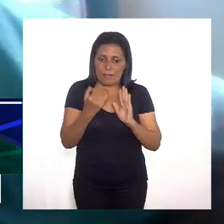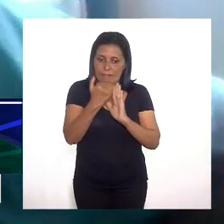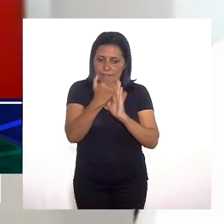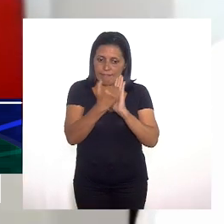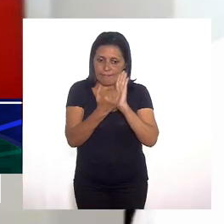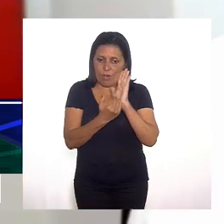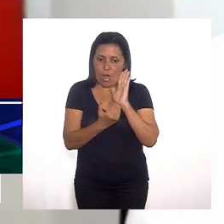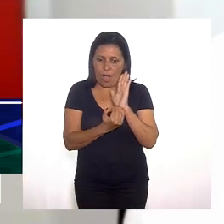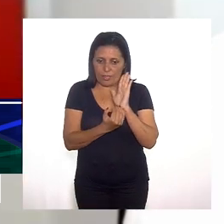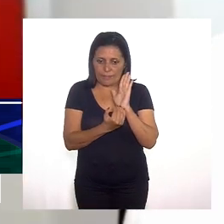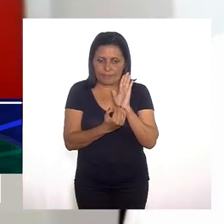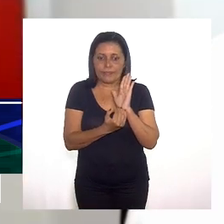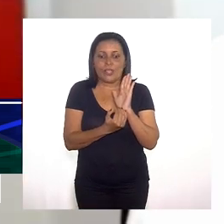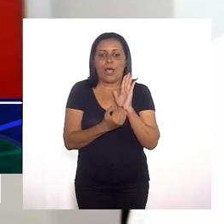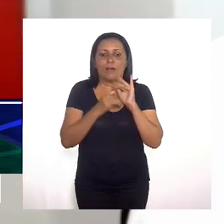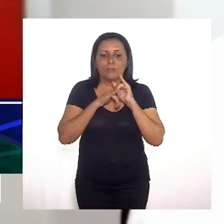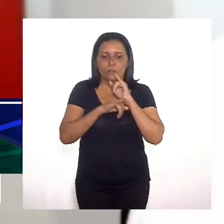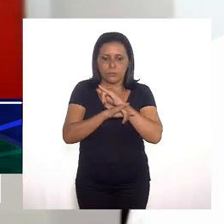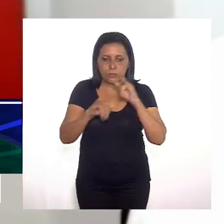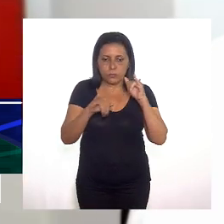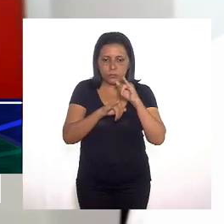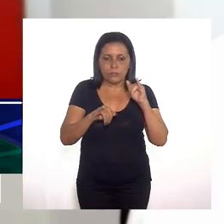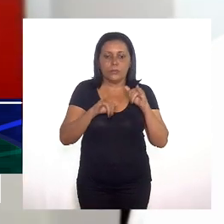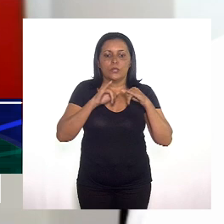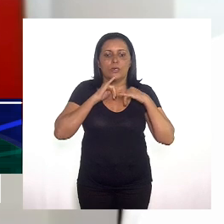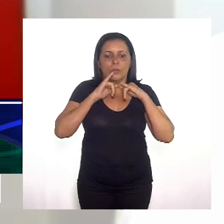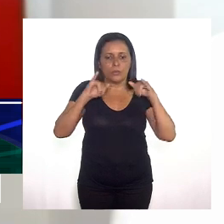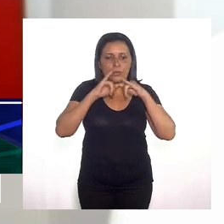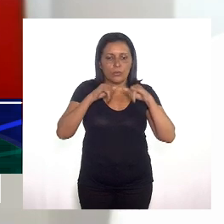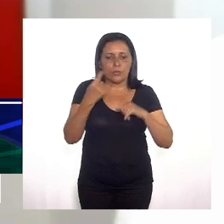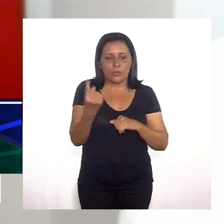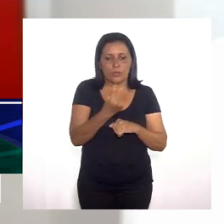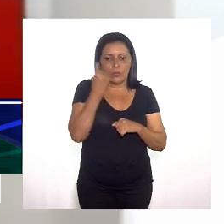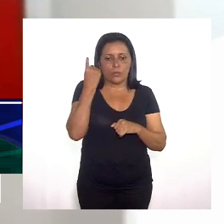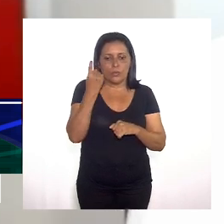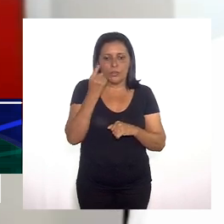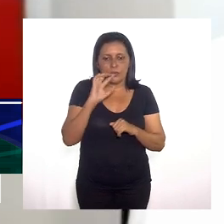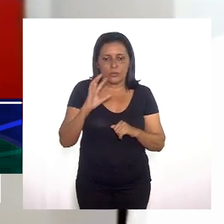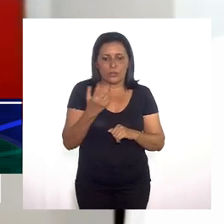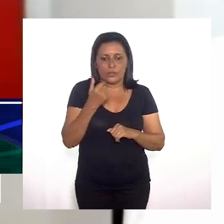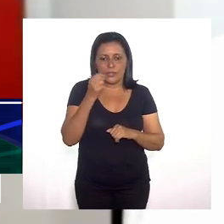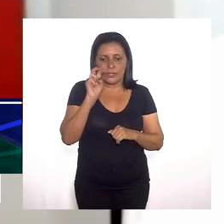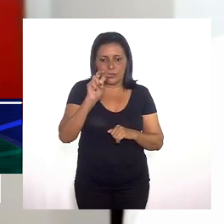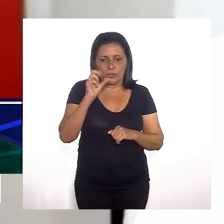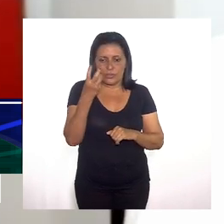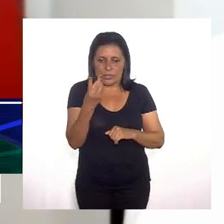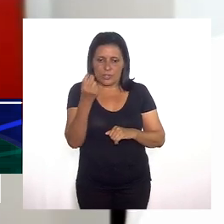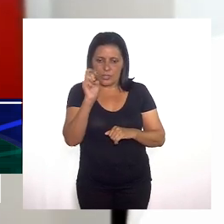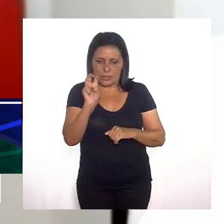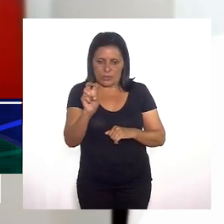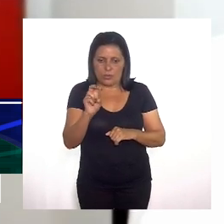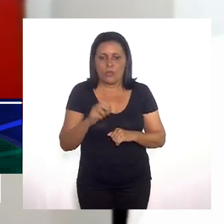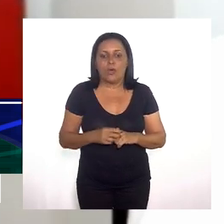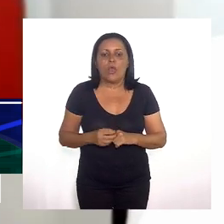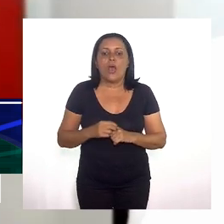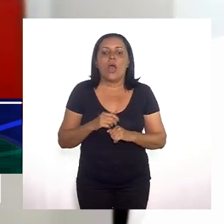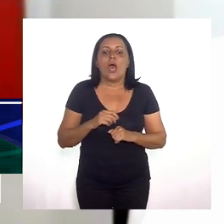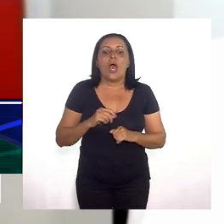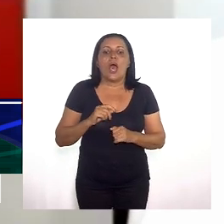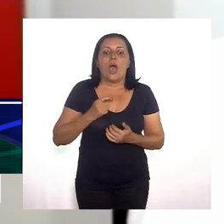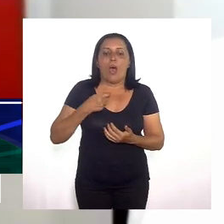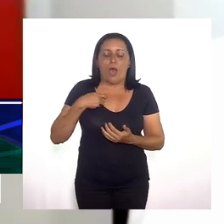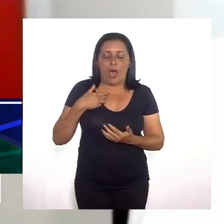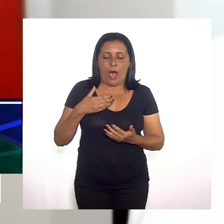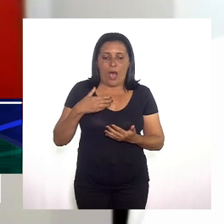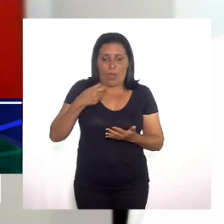Ok. Anuncio, em discussão única, projeto de resolução 535-2021, de autoria da Comissão Parlamentar de Inquérito, instituída